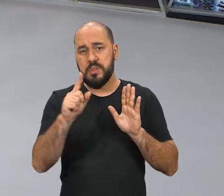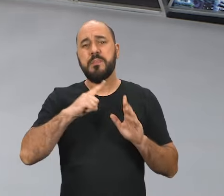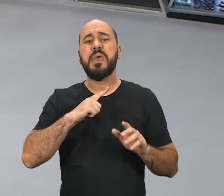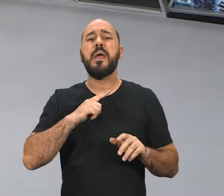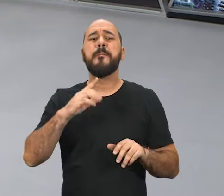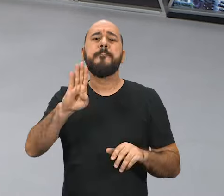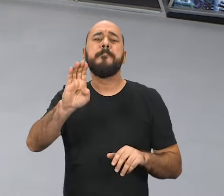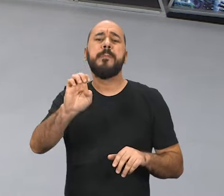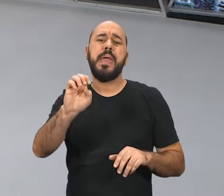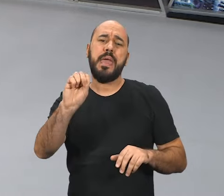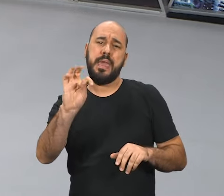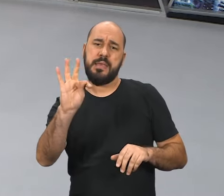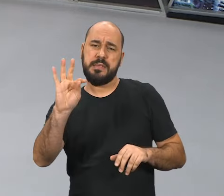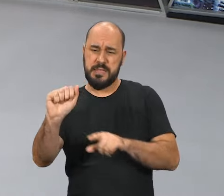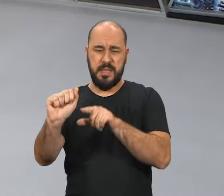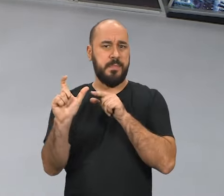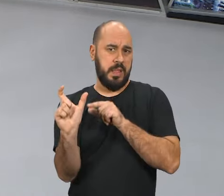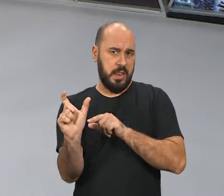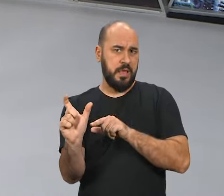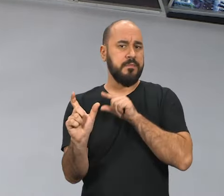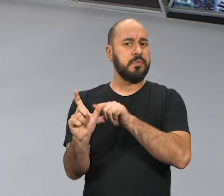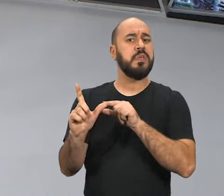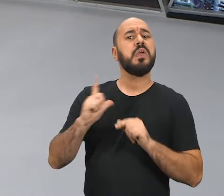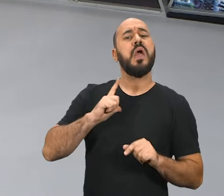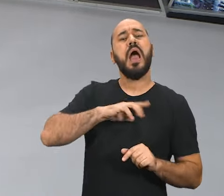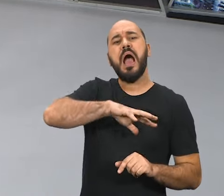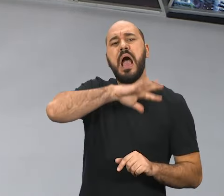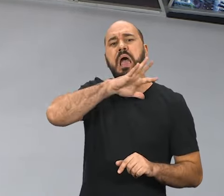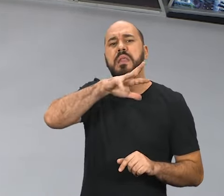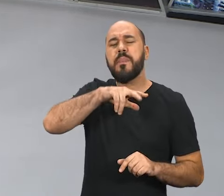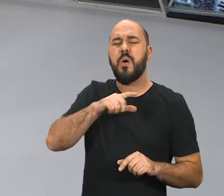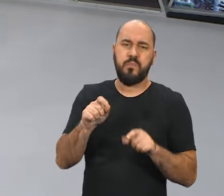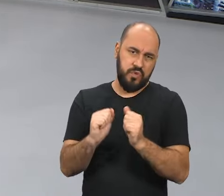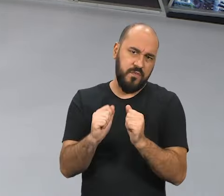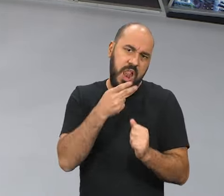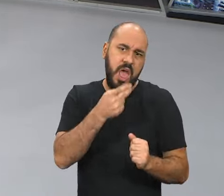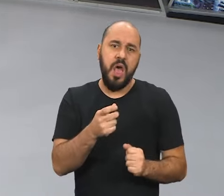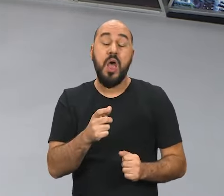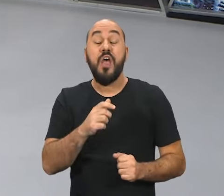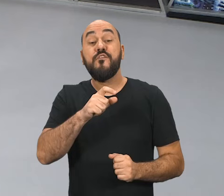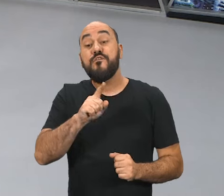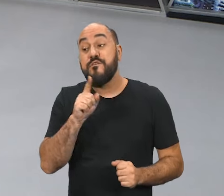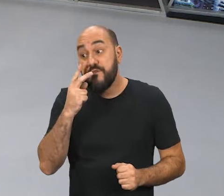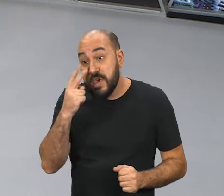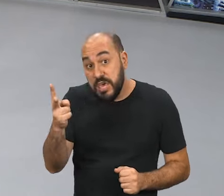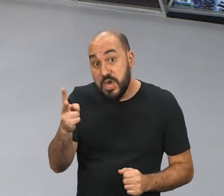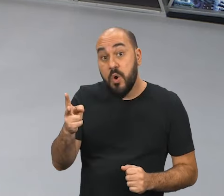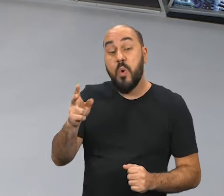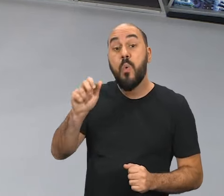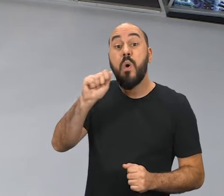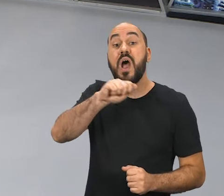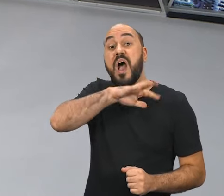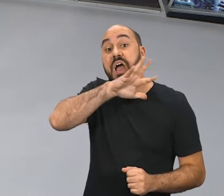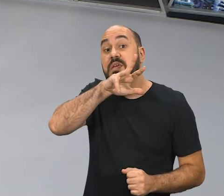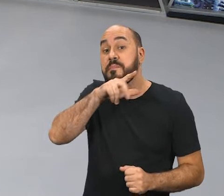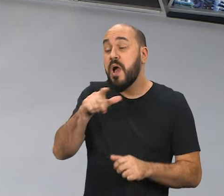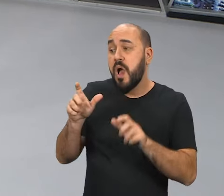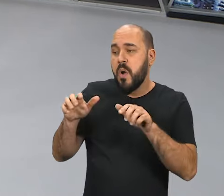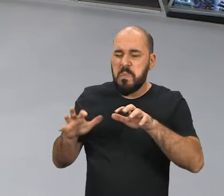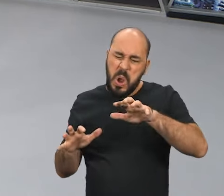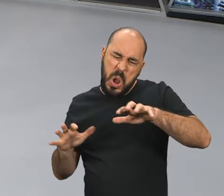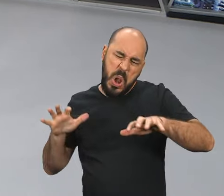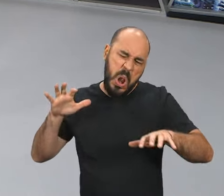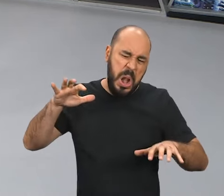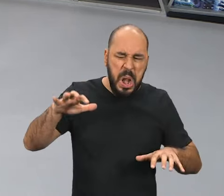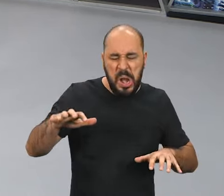da palavra animal. A Bíblia poderia dizer assim, vi um animal sair do mar. Animal ou besta são palavras